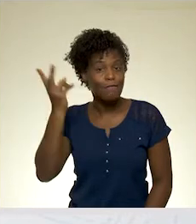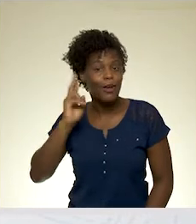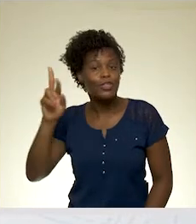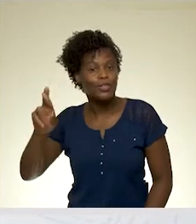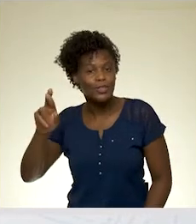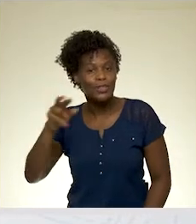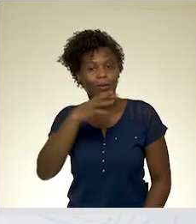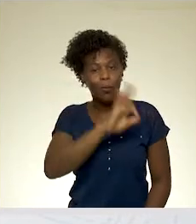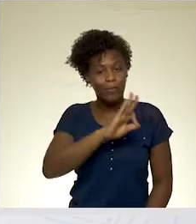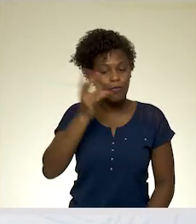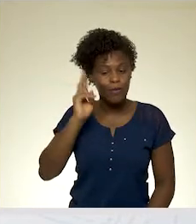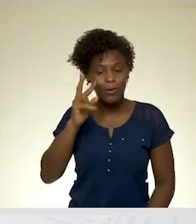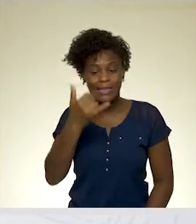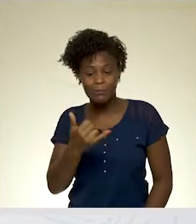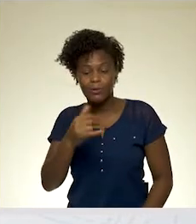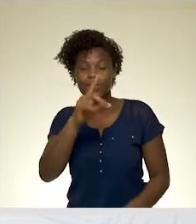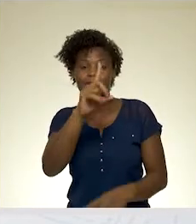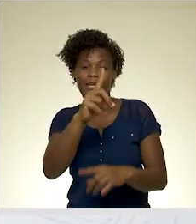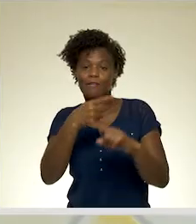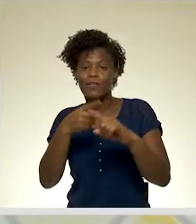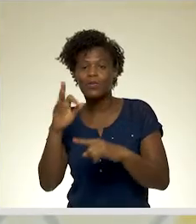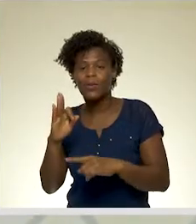e 4 é valor de Y. 6 vezes 4